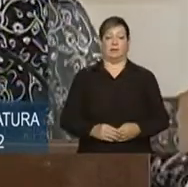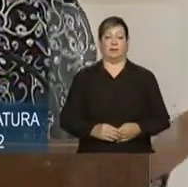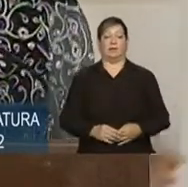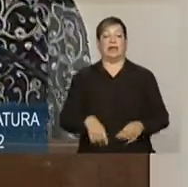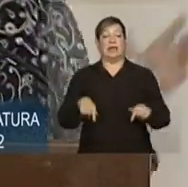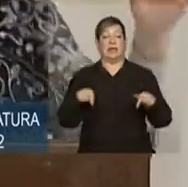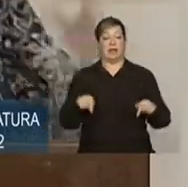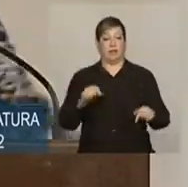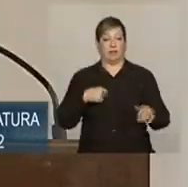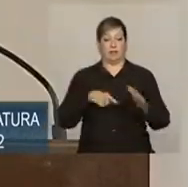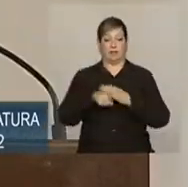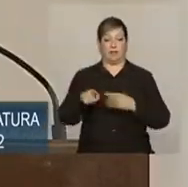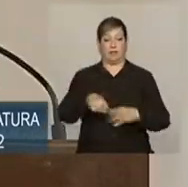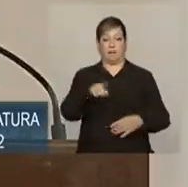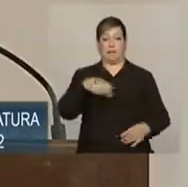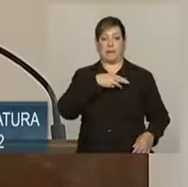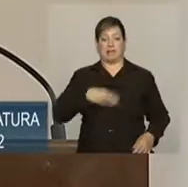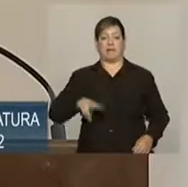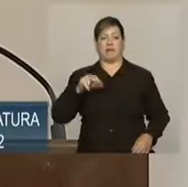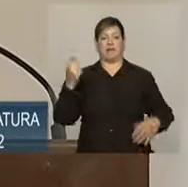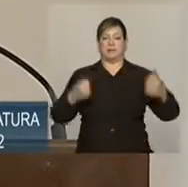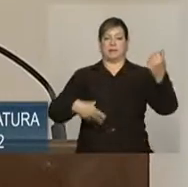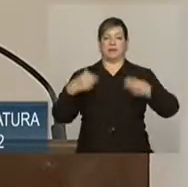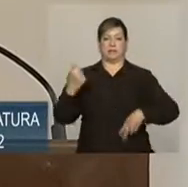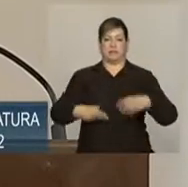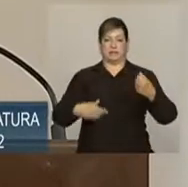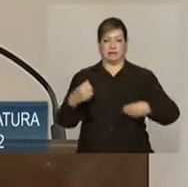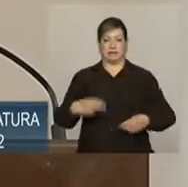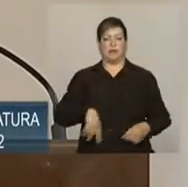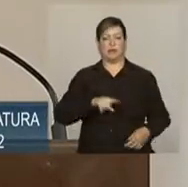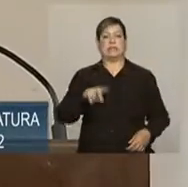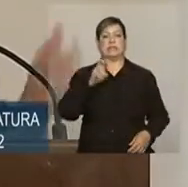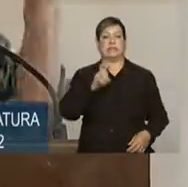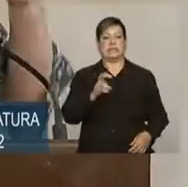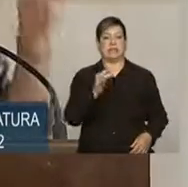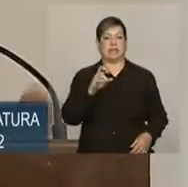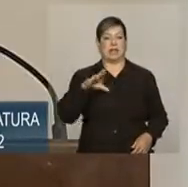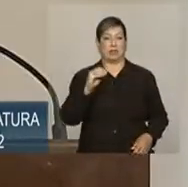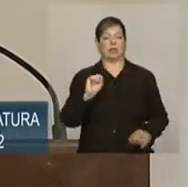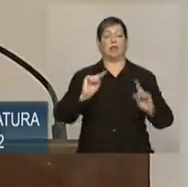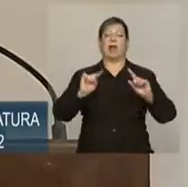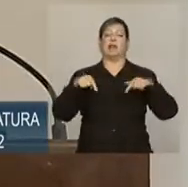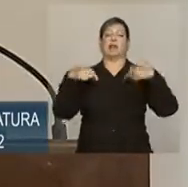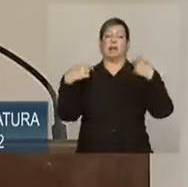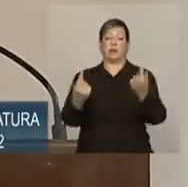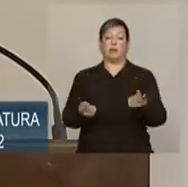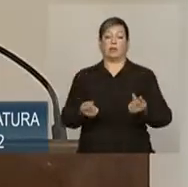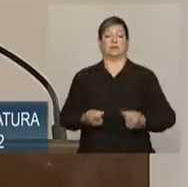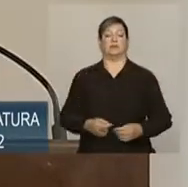que o ministro, então, vai fazer a exposição breve dos 5 trechos, que depois a gente